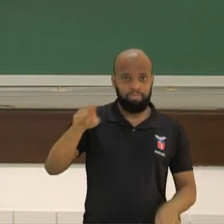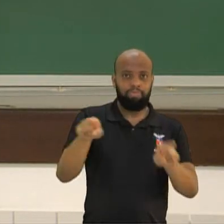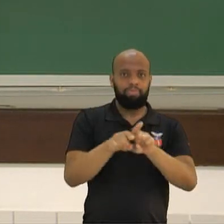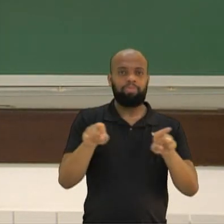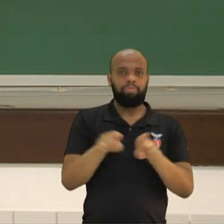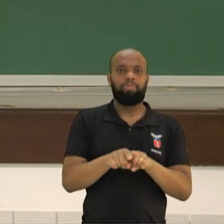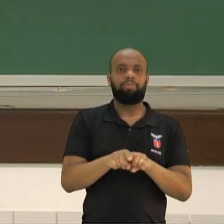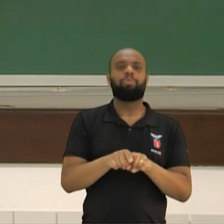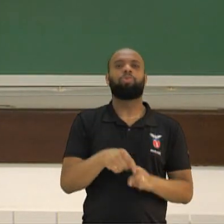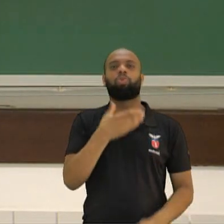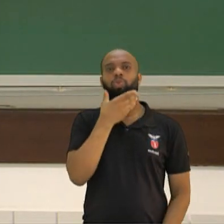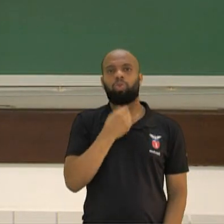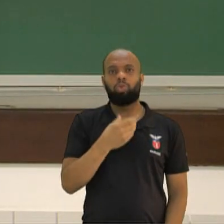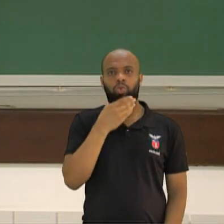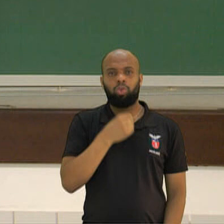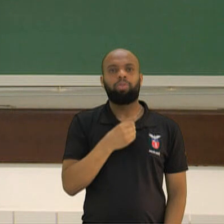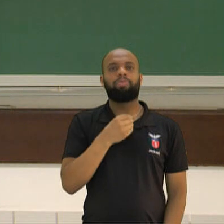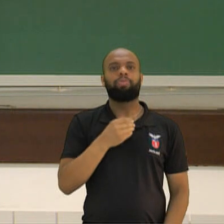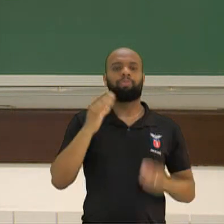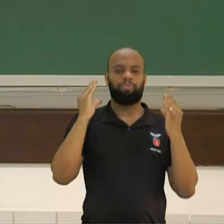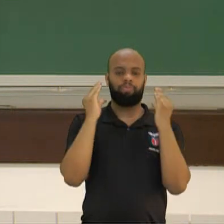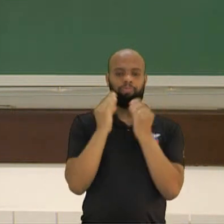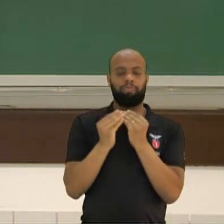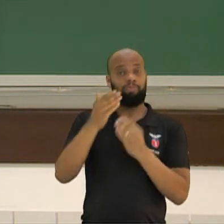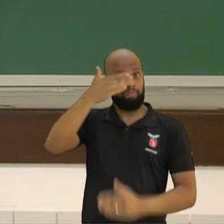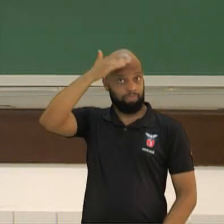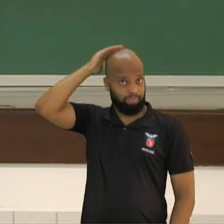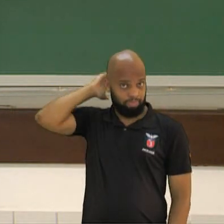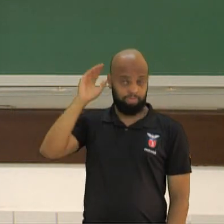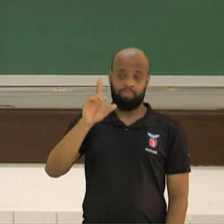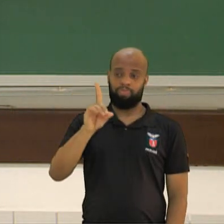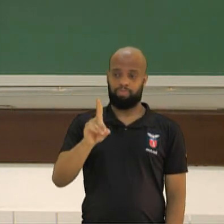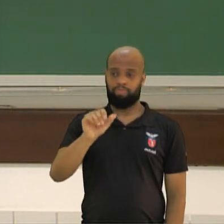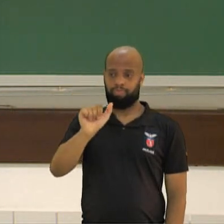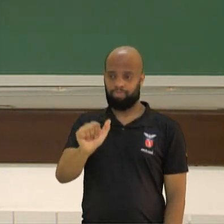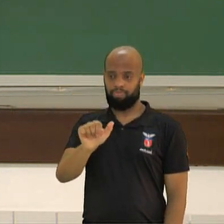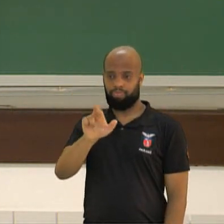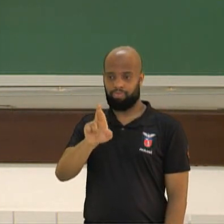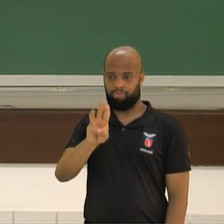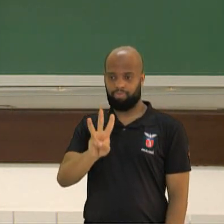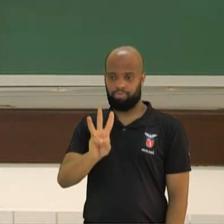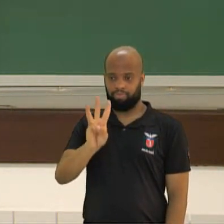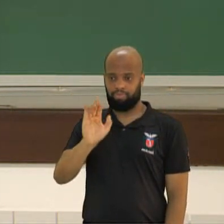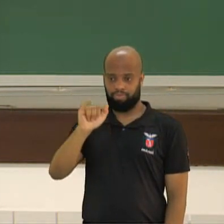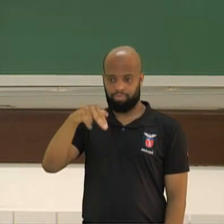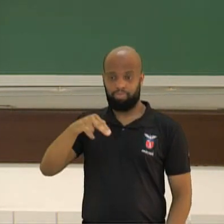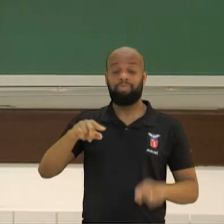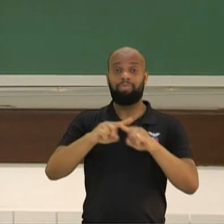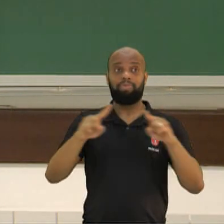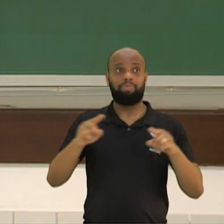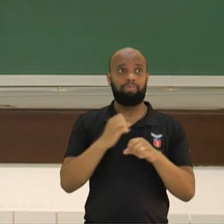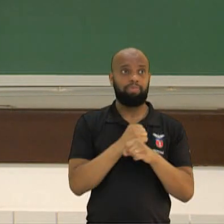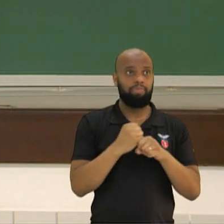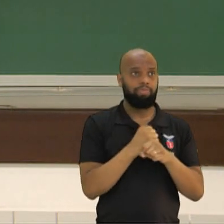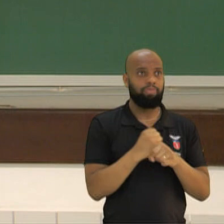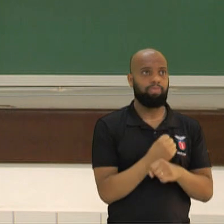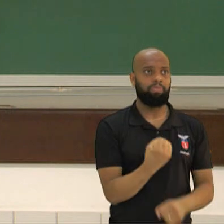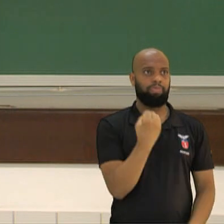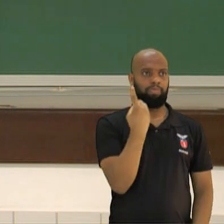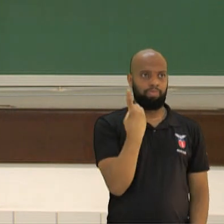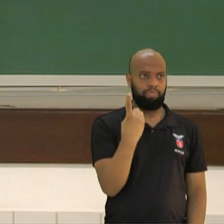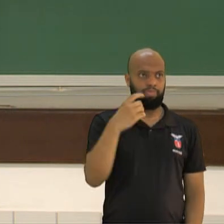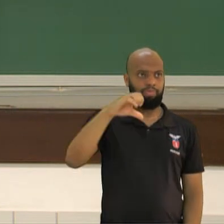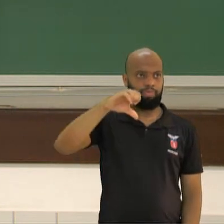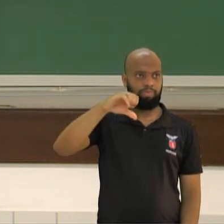Darwin. Mas em 1865, o Gregor Mendel, a partir de experimentos que ele